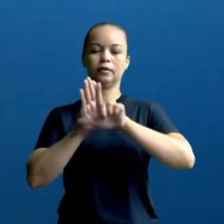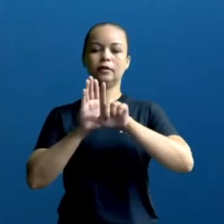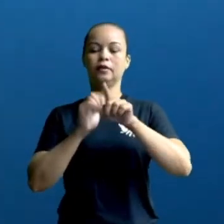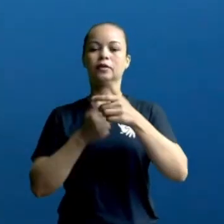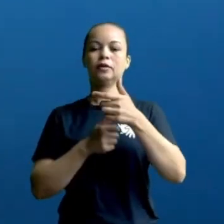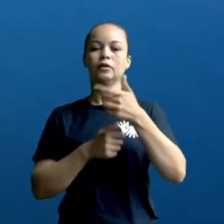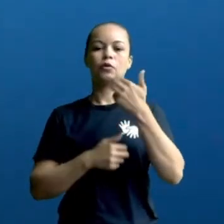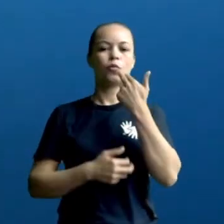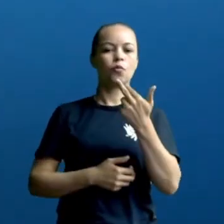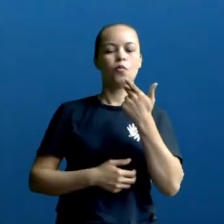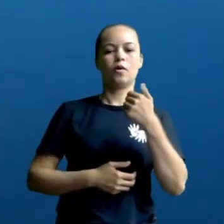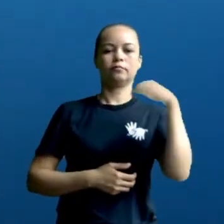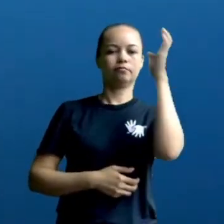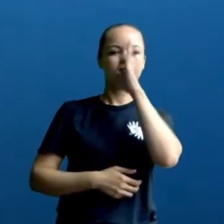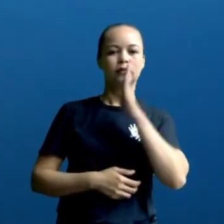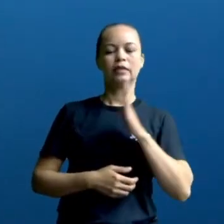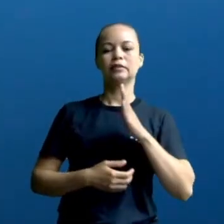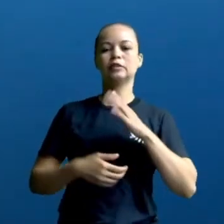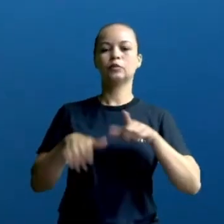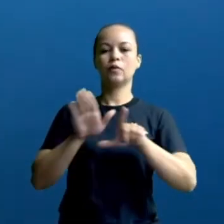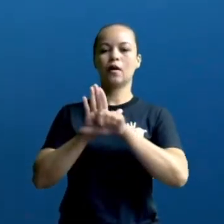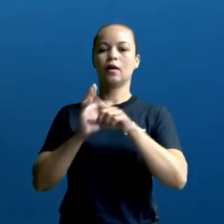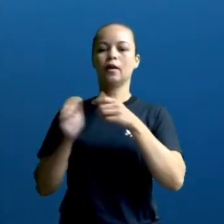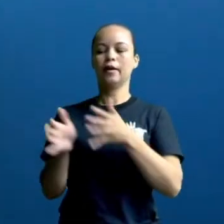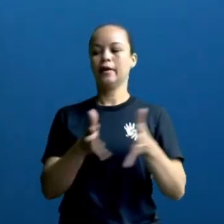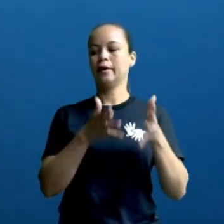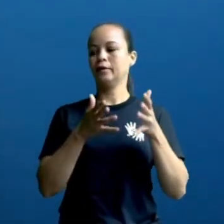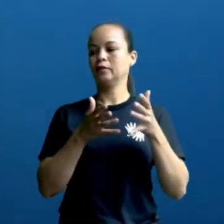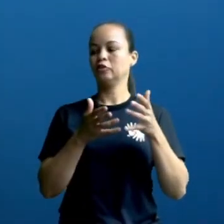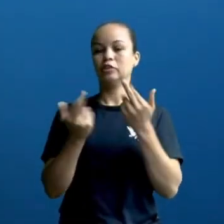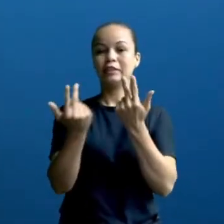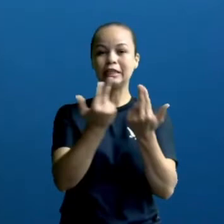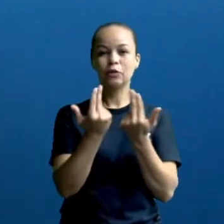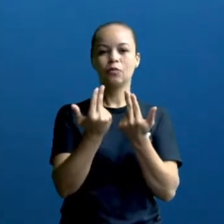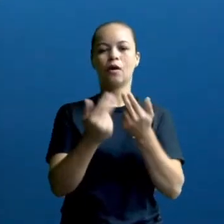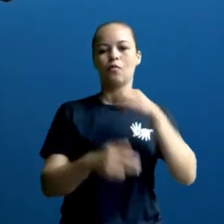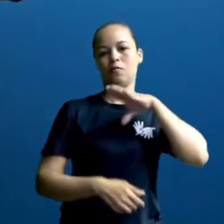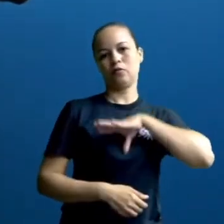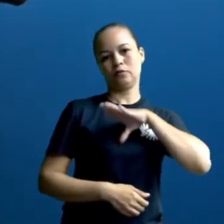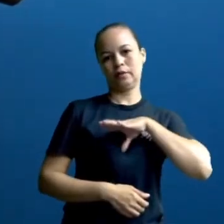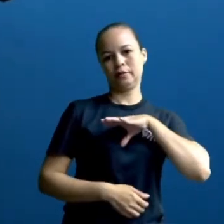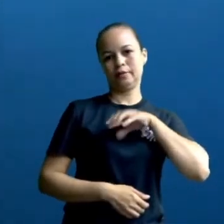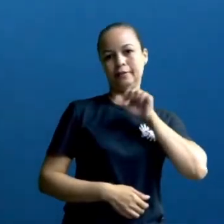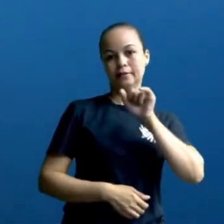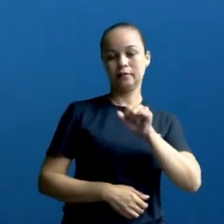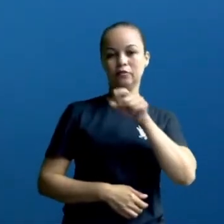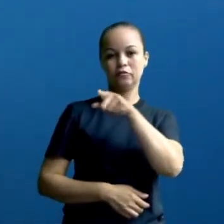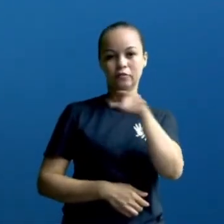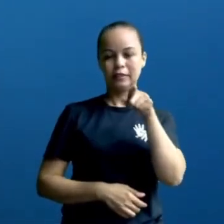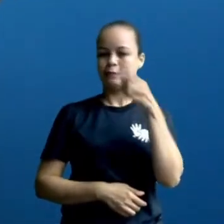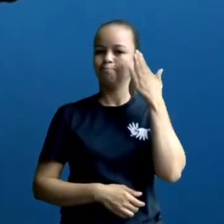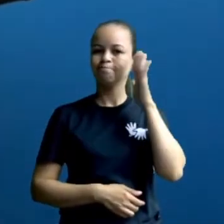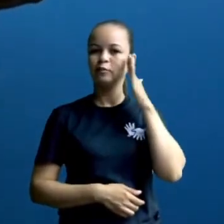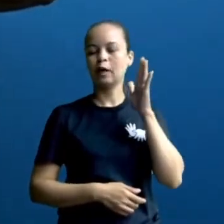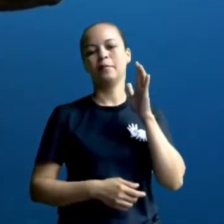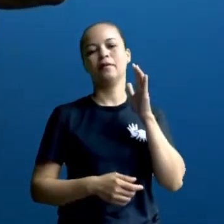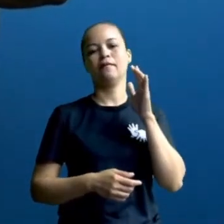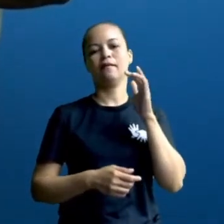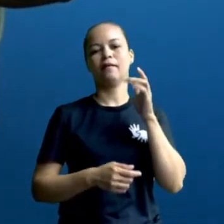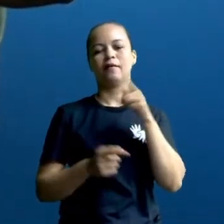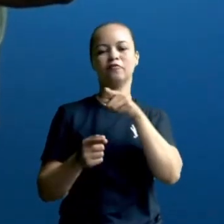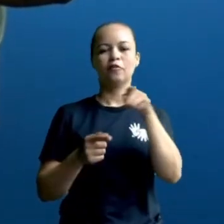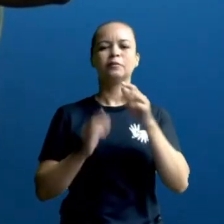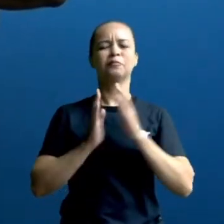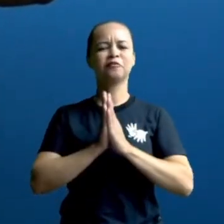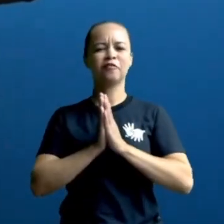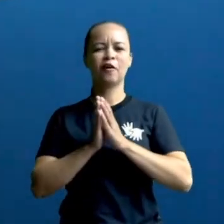lei, possui o mesmo status que o português. Se você não sabia disso, por favor, você